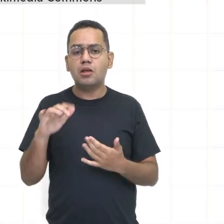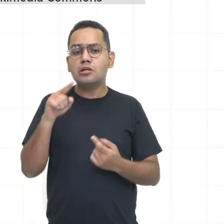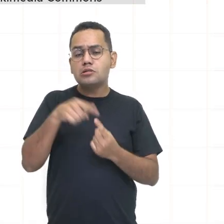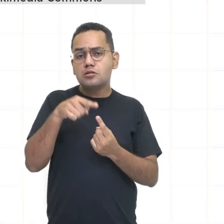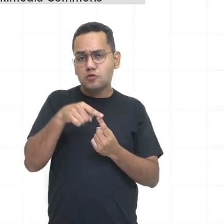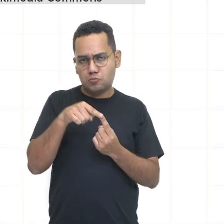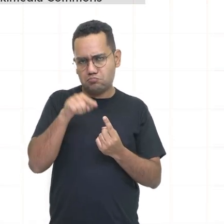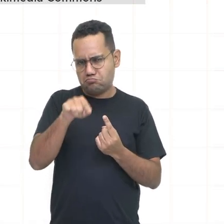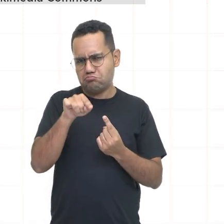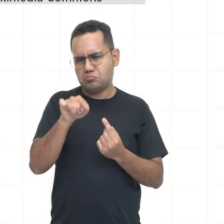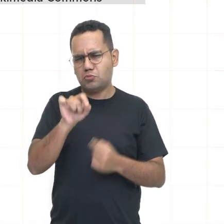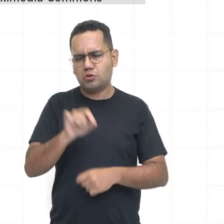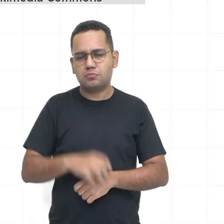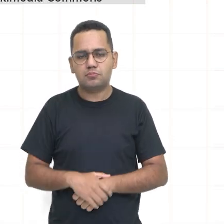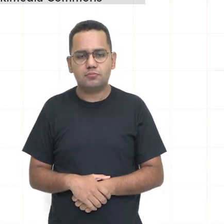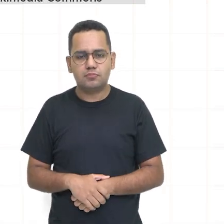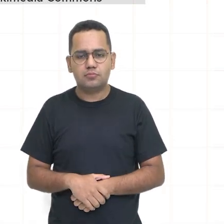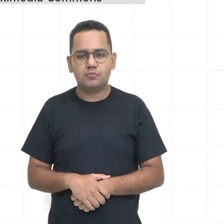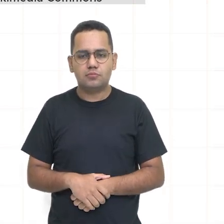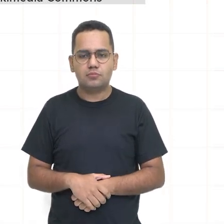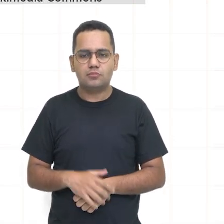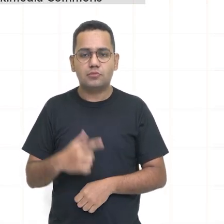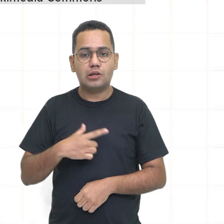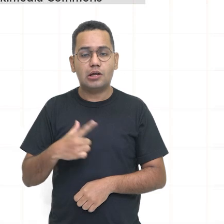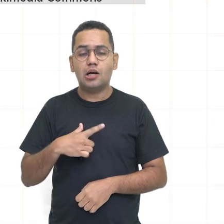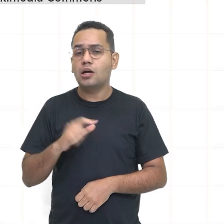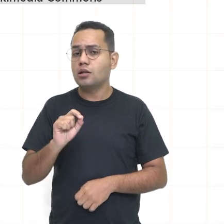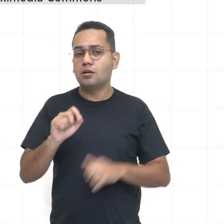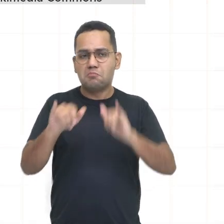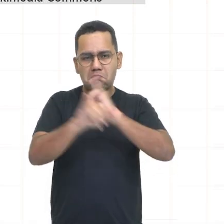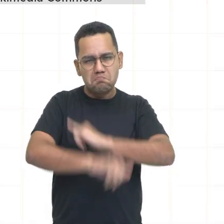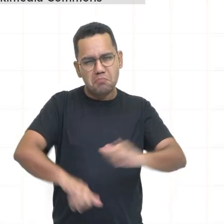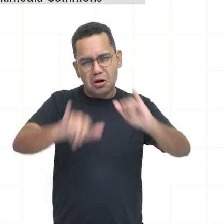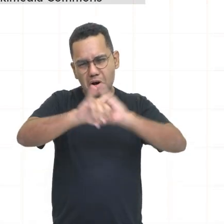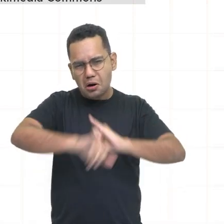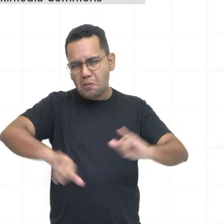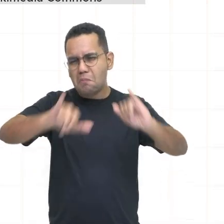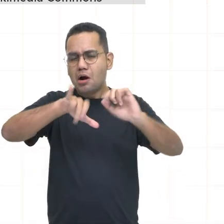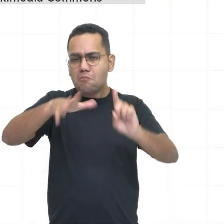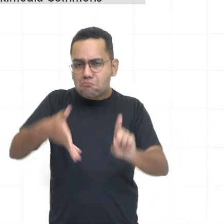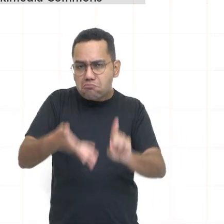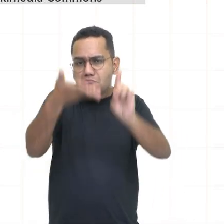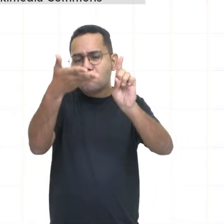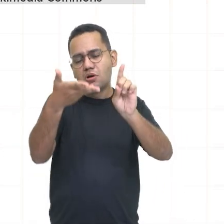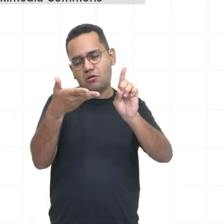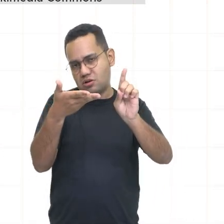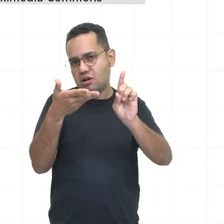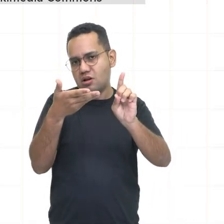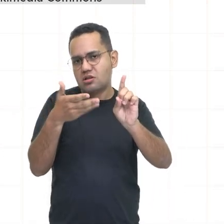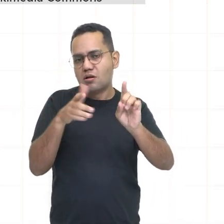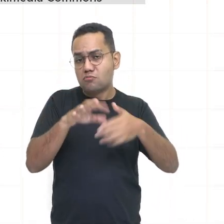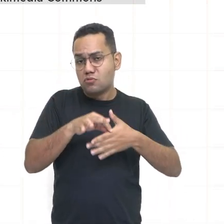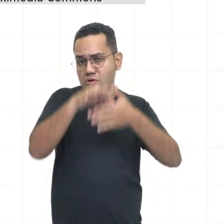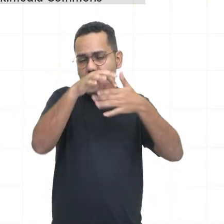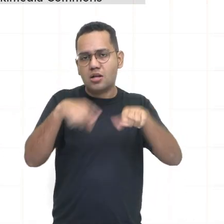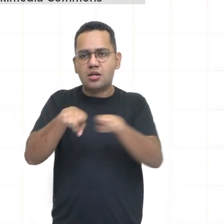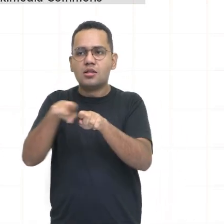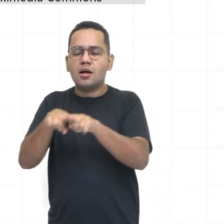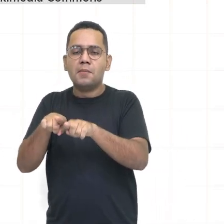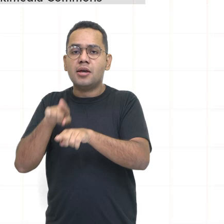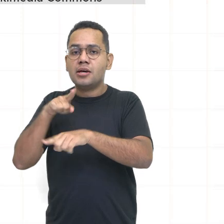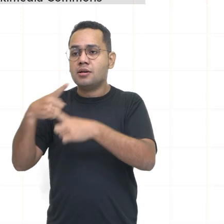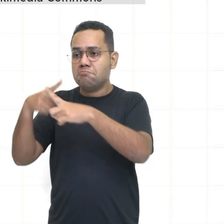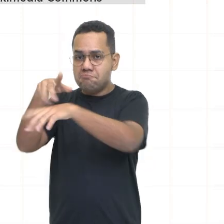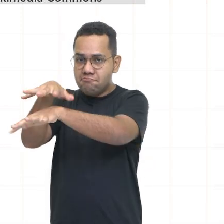vamos observar o uso da propaganda e censura, que foi justamente uma política